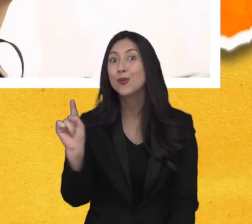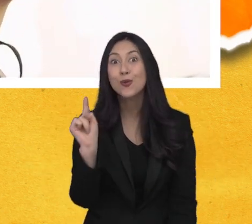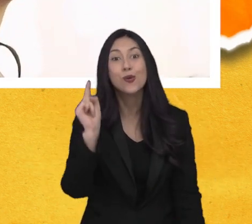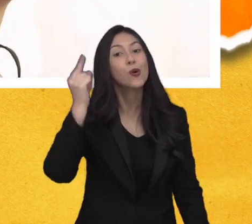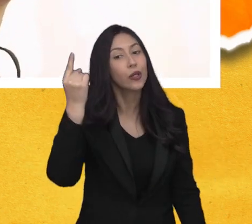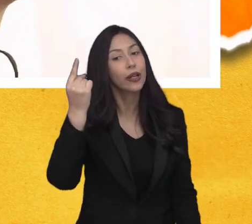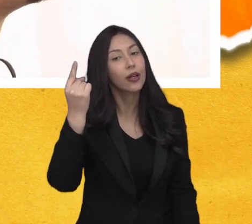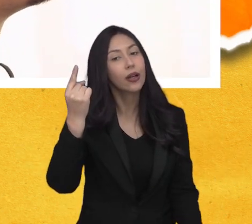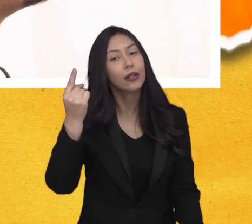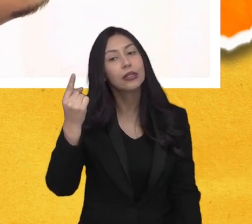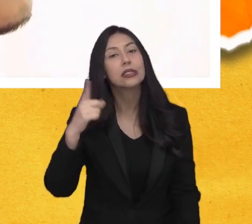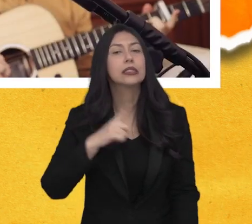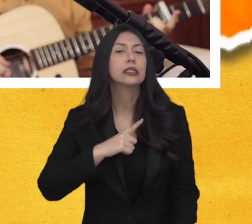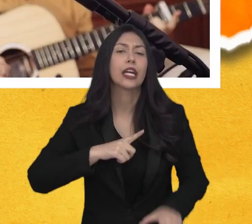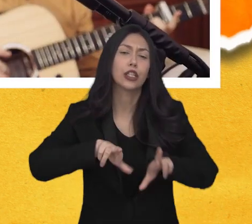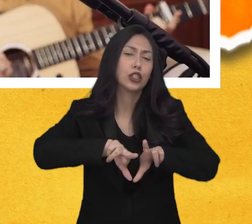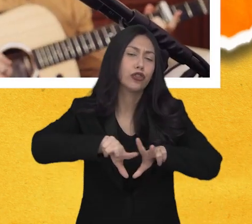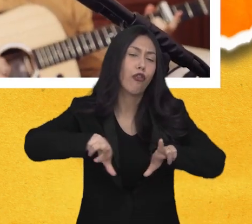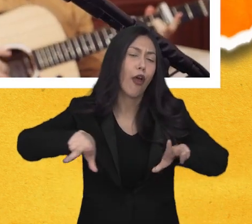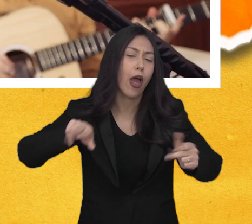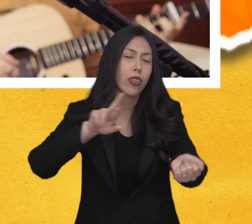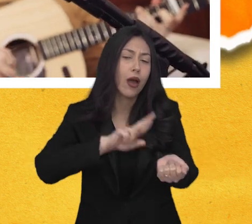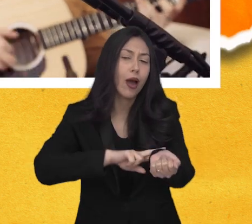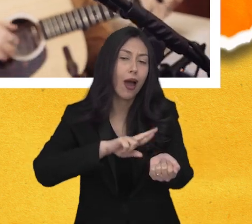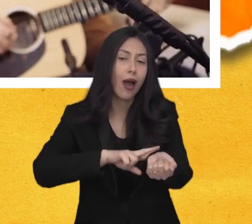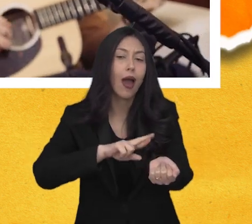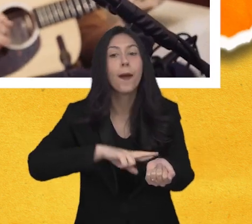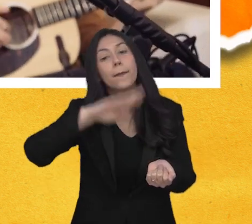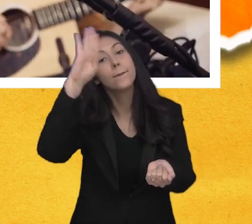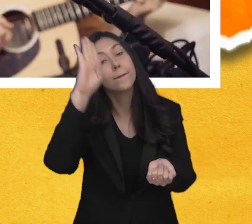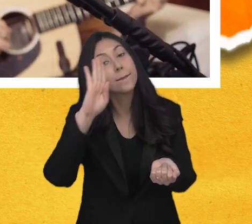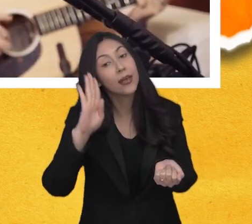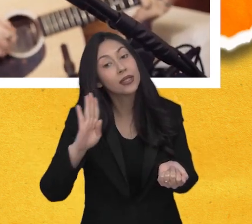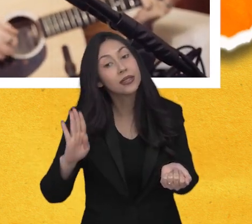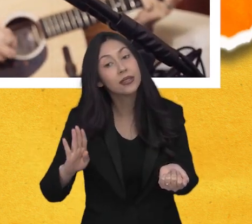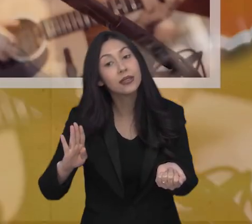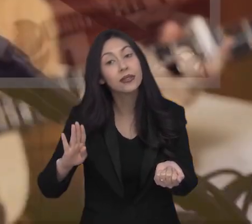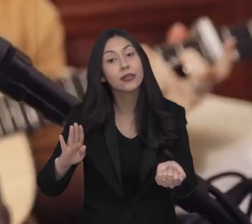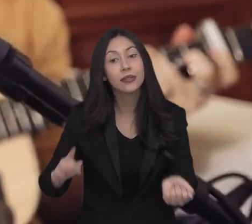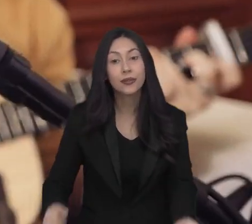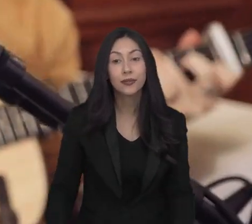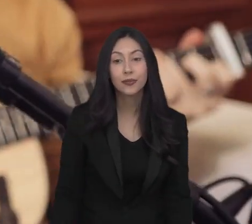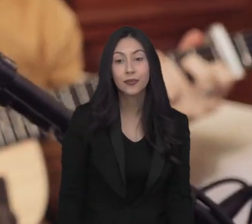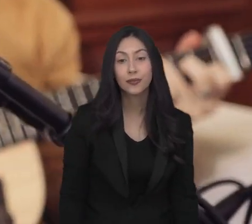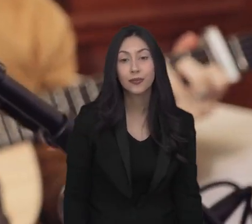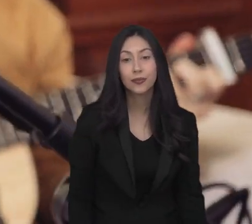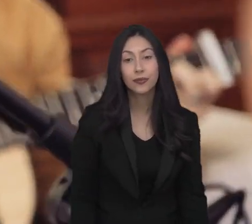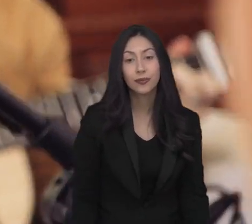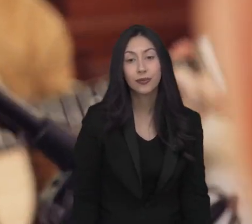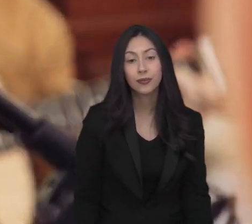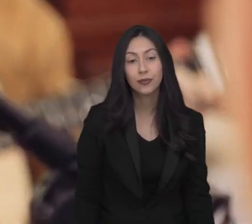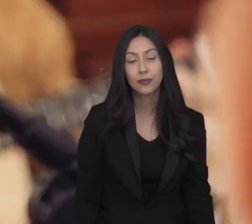sonoridade única, que envolve o folk, jazz e a música tradicional brasileira.